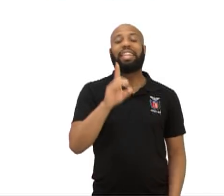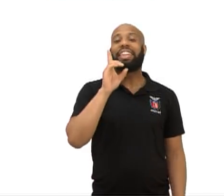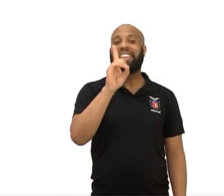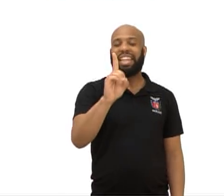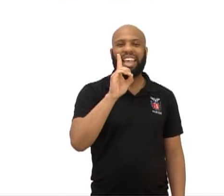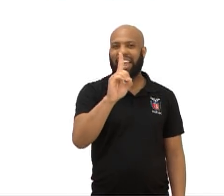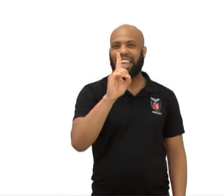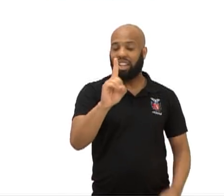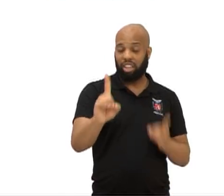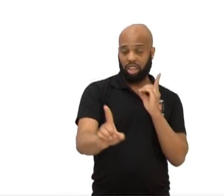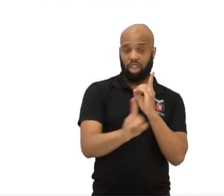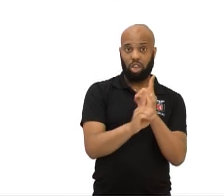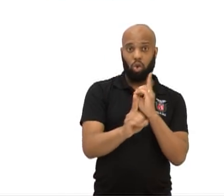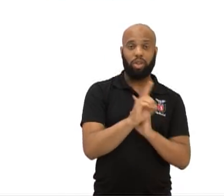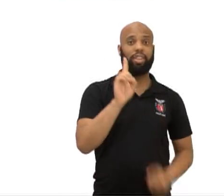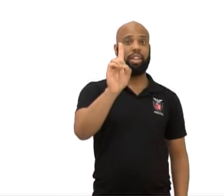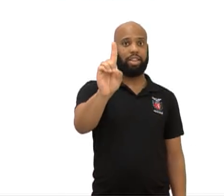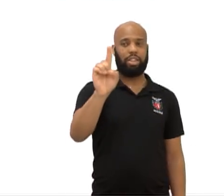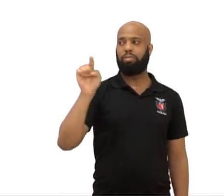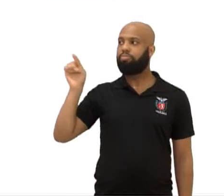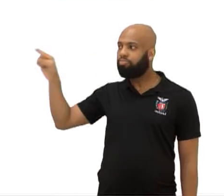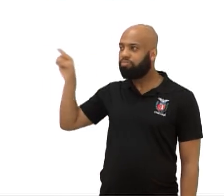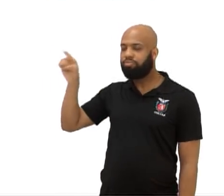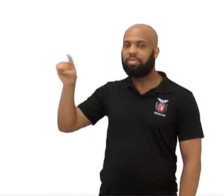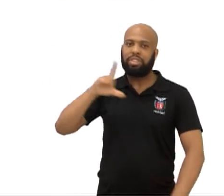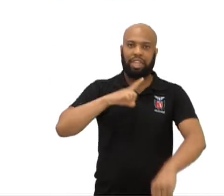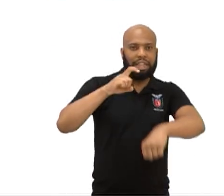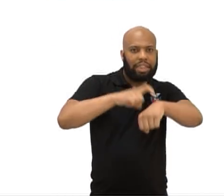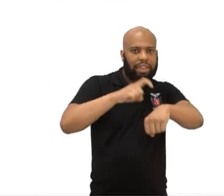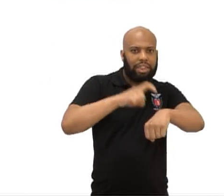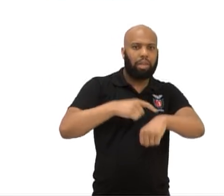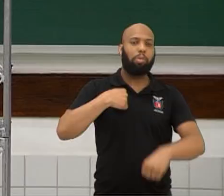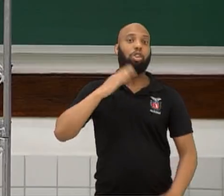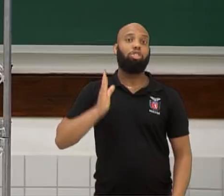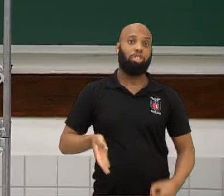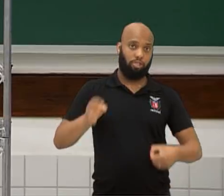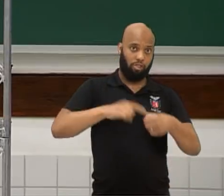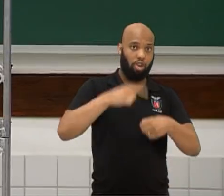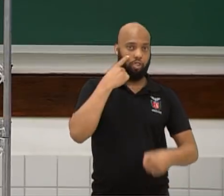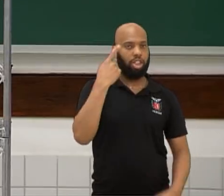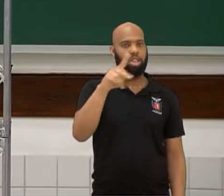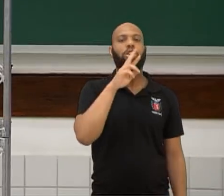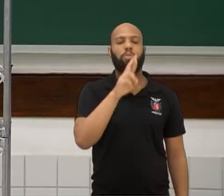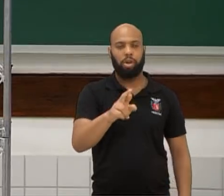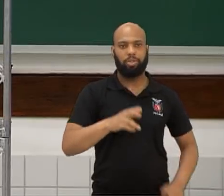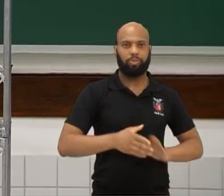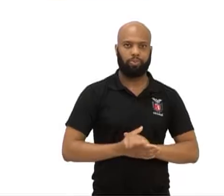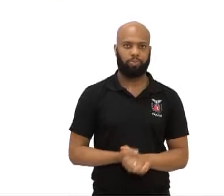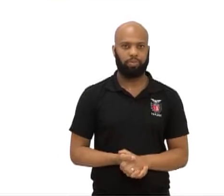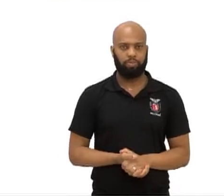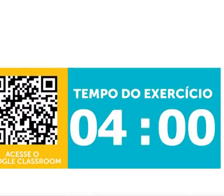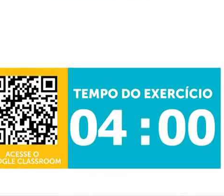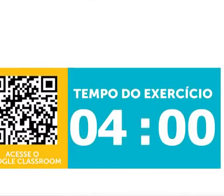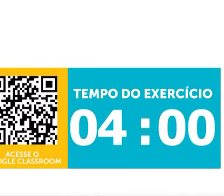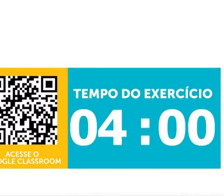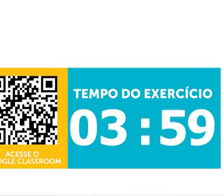do diâmetro dessa circunferência? Pensem lá, resolvam, que nós já voltamos.